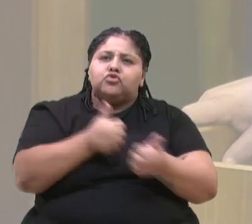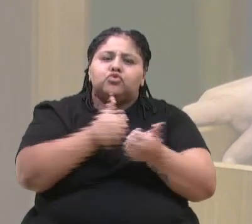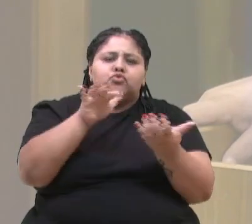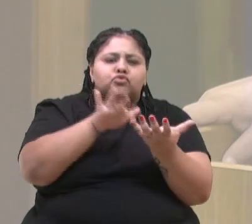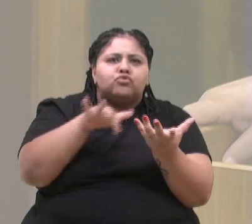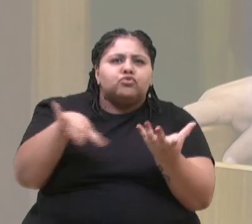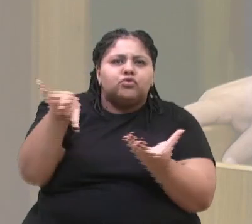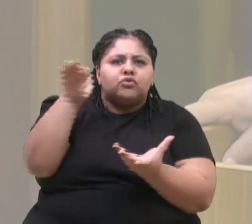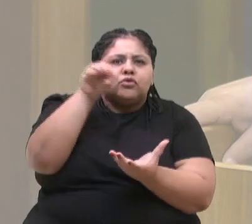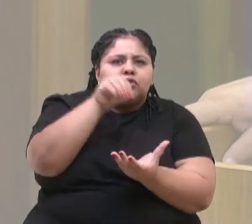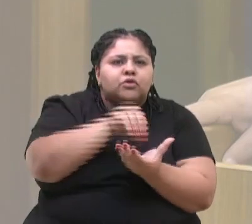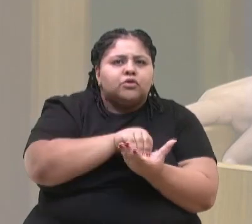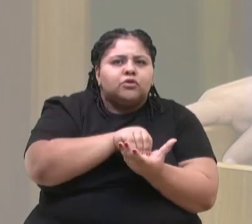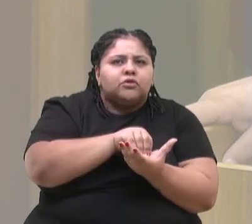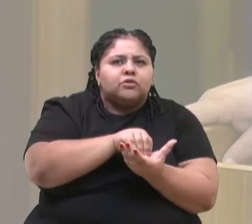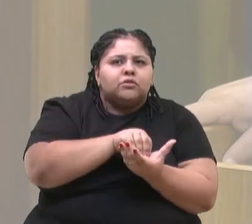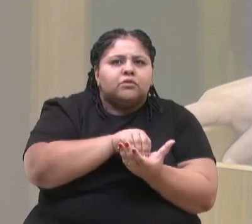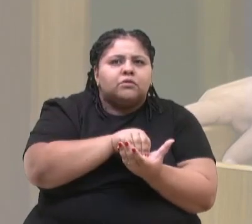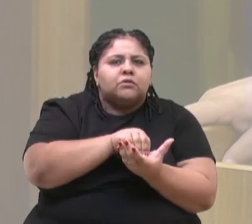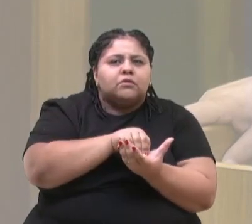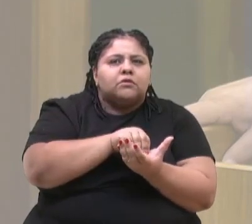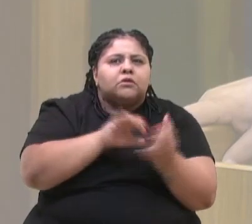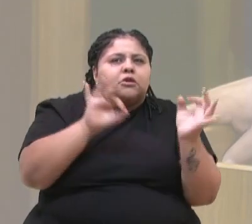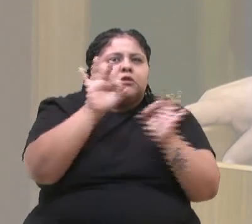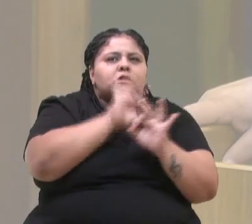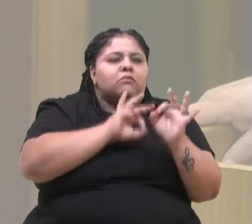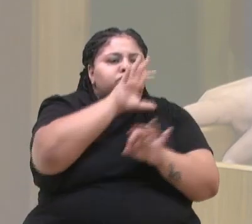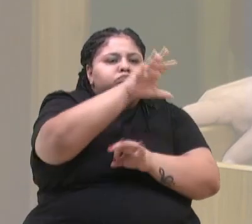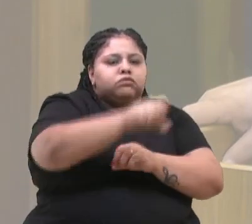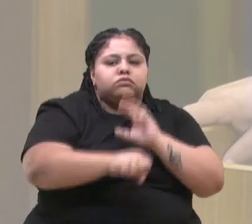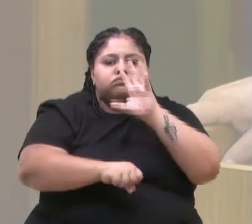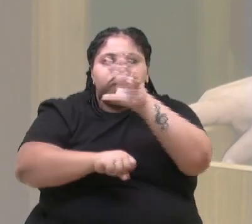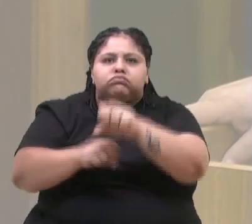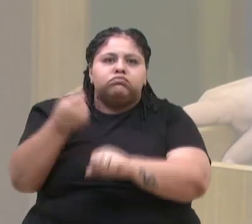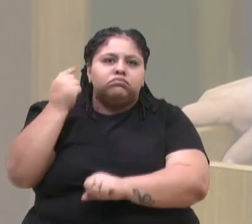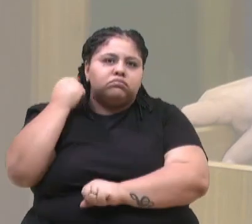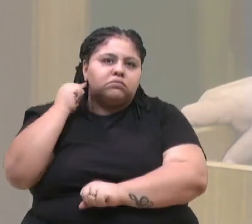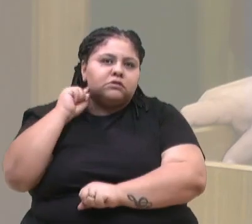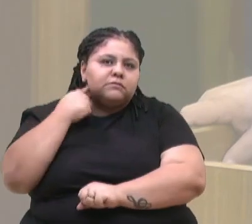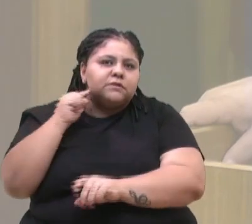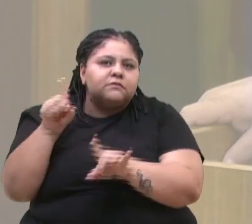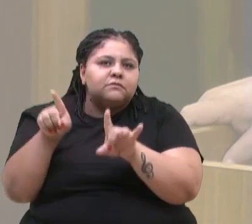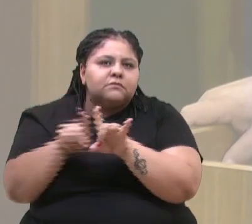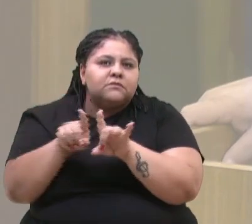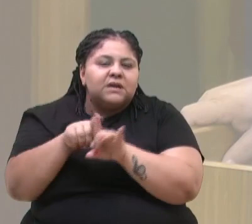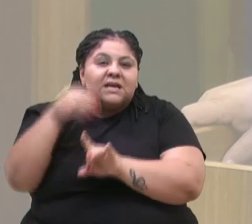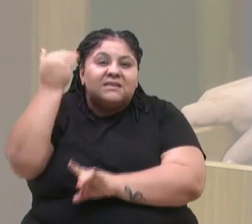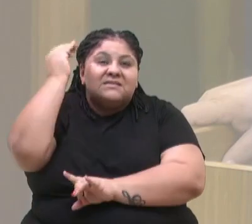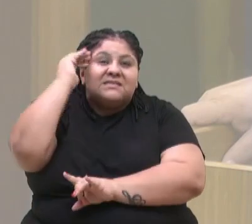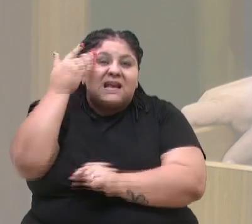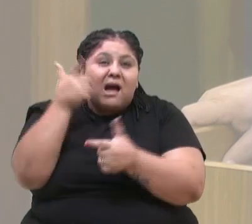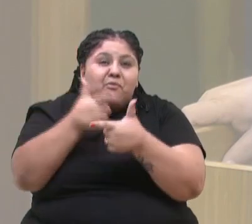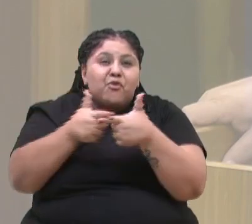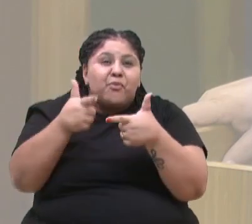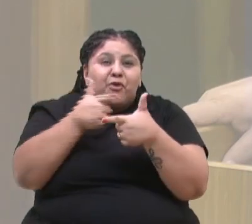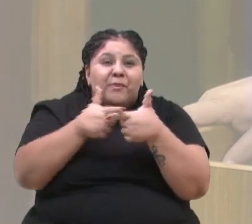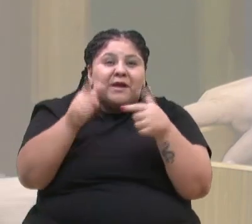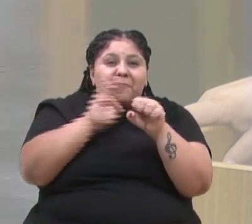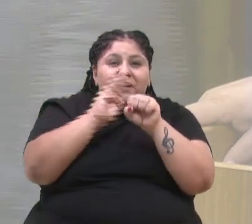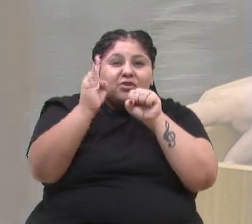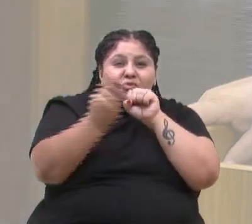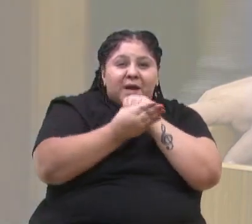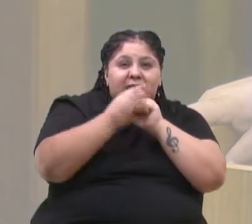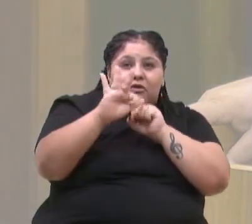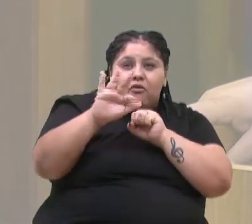Quantas bota fora foi feito lá, quantos recolhimentos de lixo foi feito? Sabe bem da situação, sabe bem do problema.